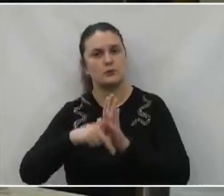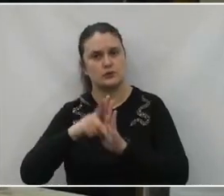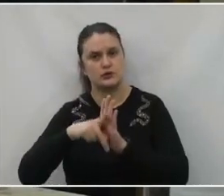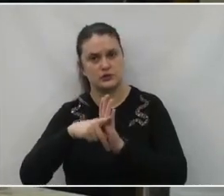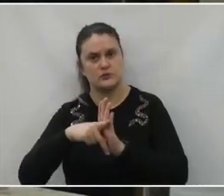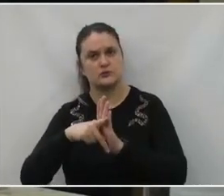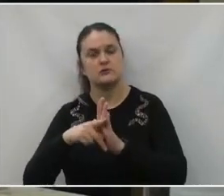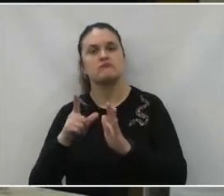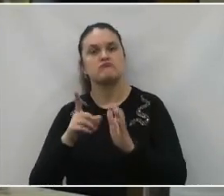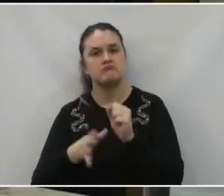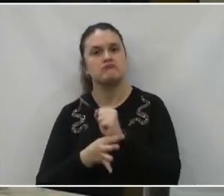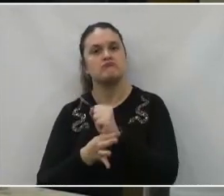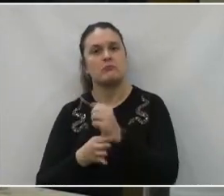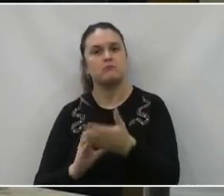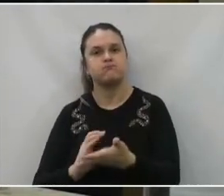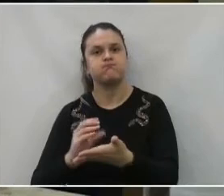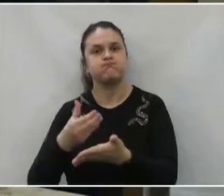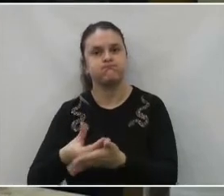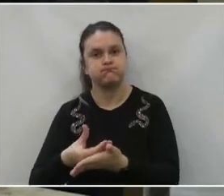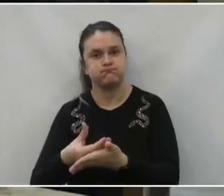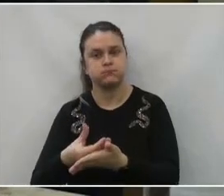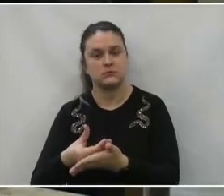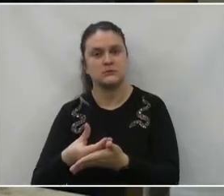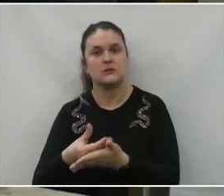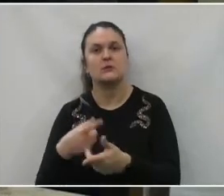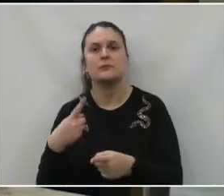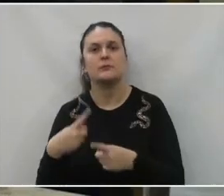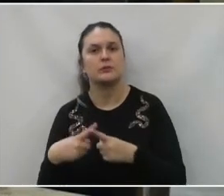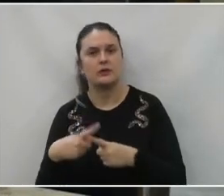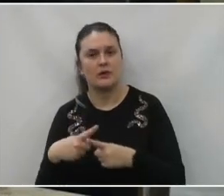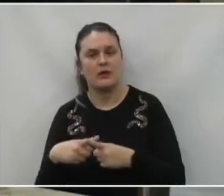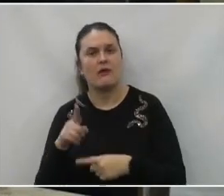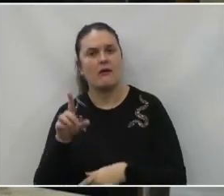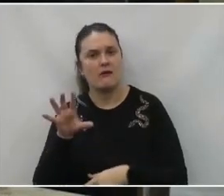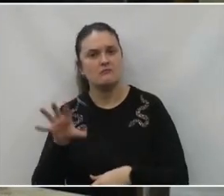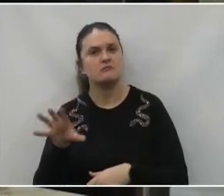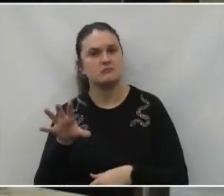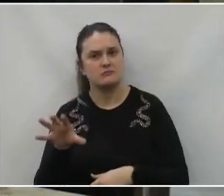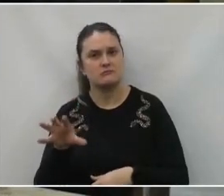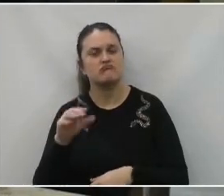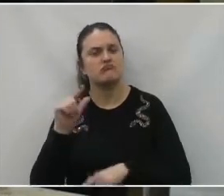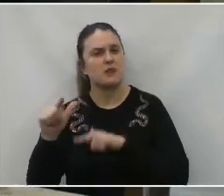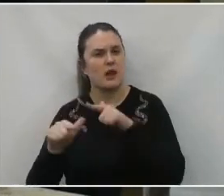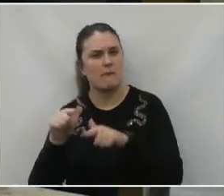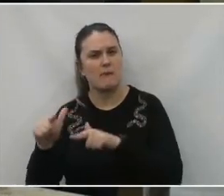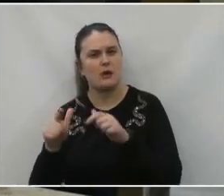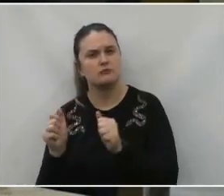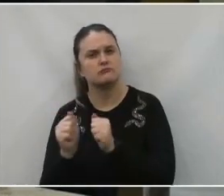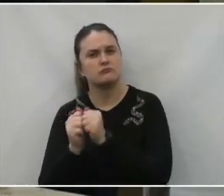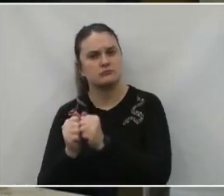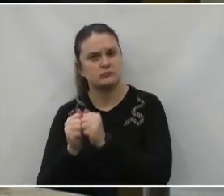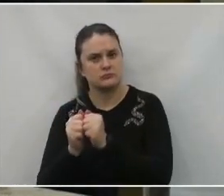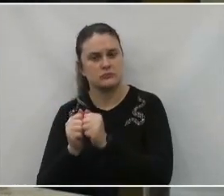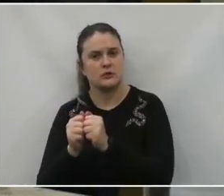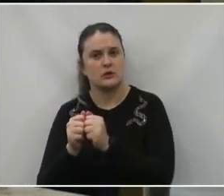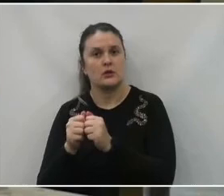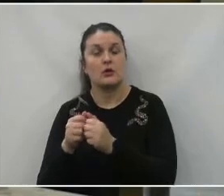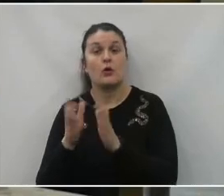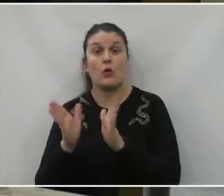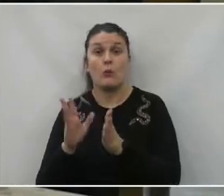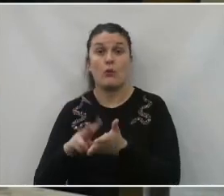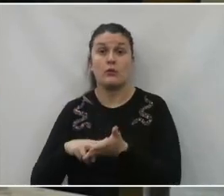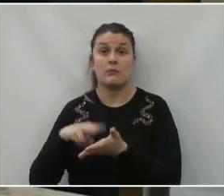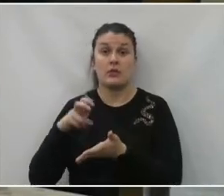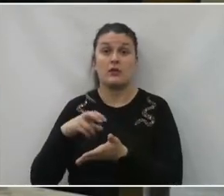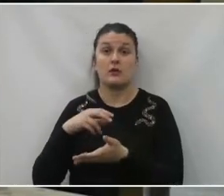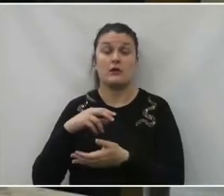e a garantia para a liberação das verbas, porque é dessa forma, com um trabalho em conjunto, como disse hoje pela manhã